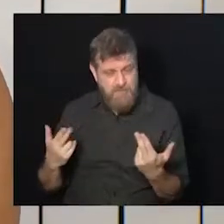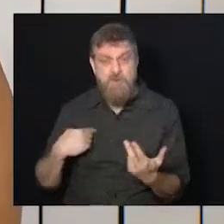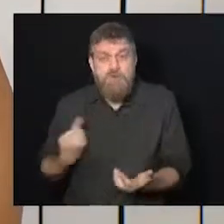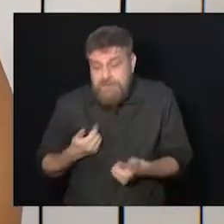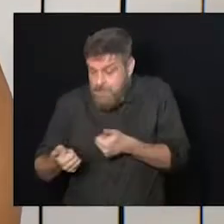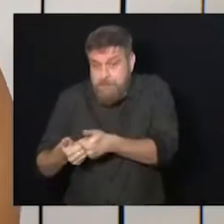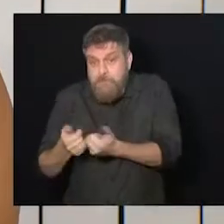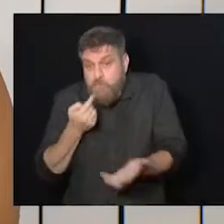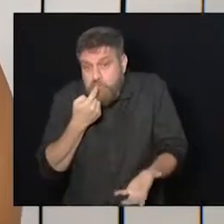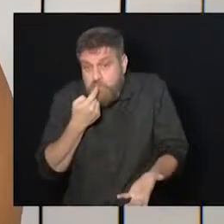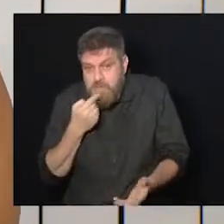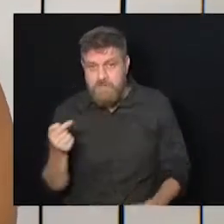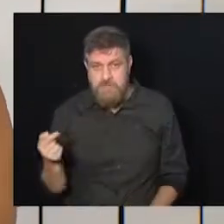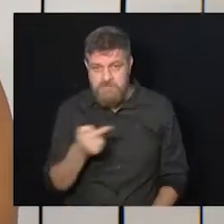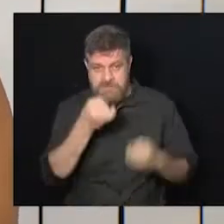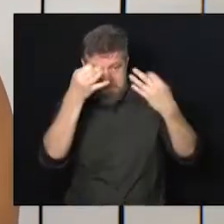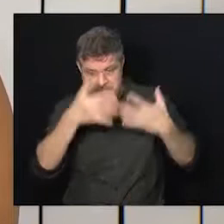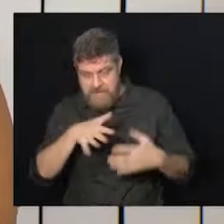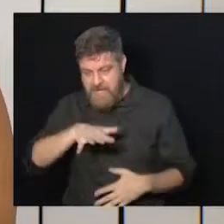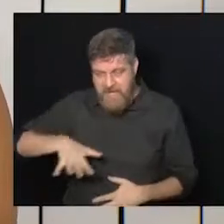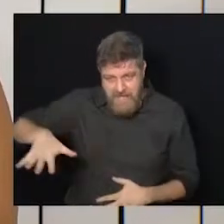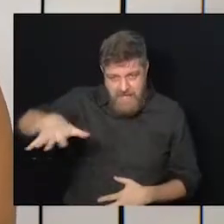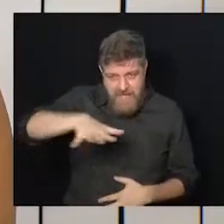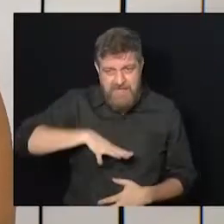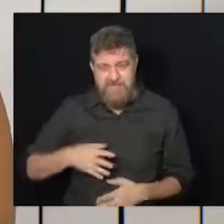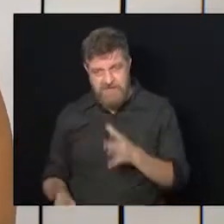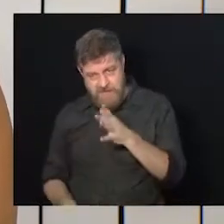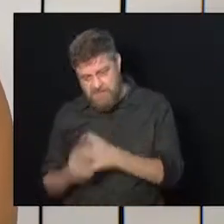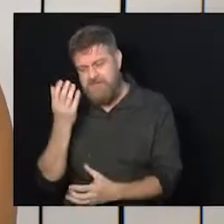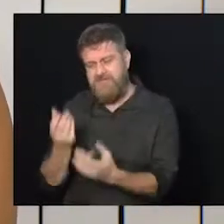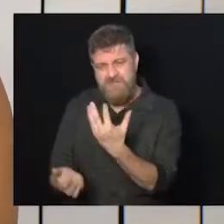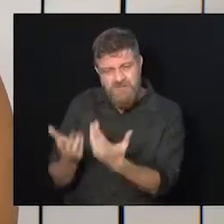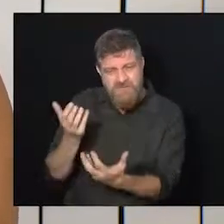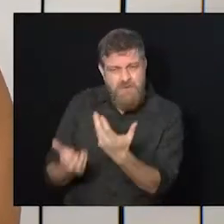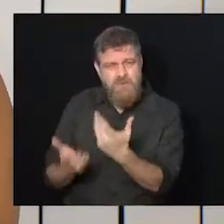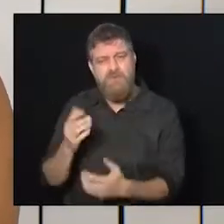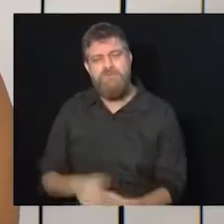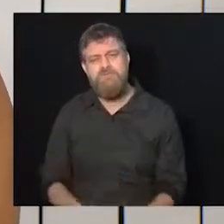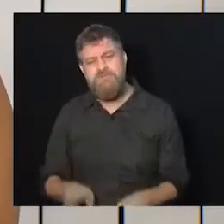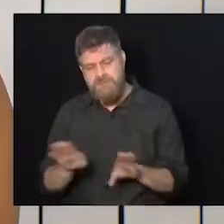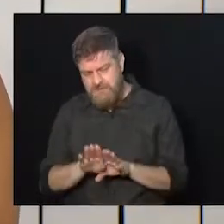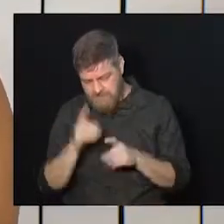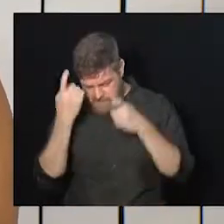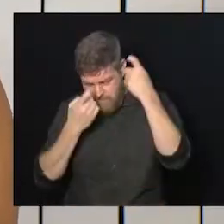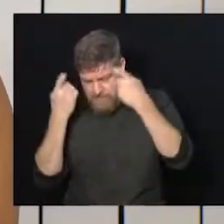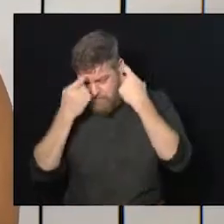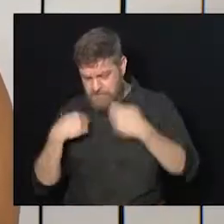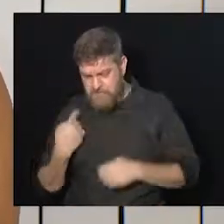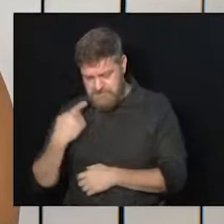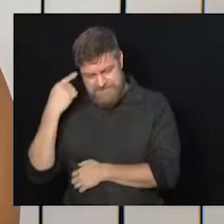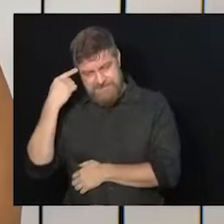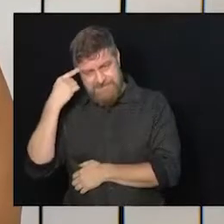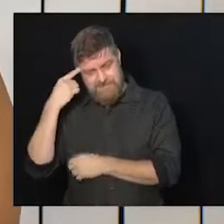nós, apesar de a senhora dizer que por ser área de cerrado, o fogo faz parte, tudo. Também é preocupante quando a gente pensa